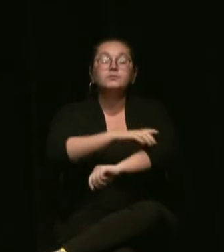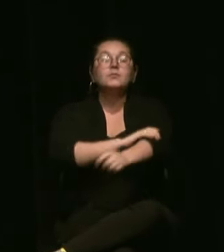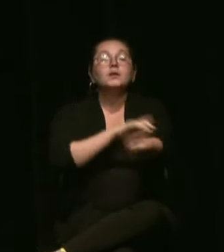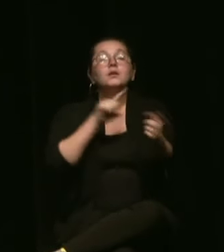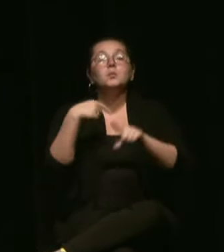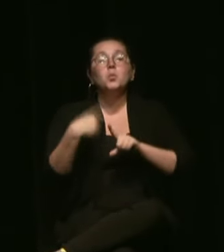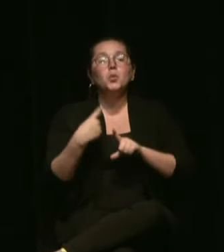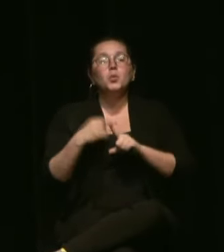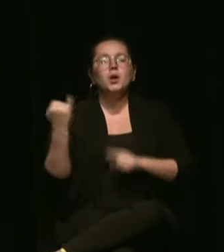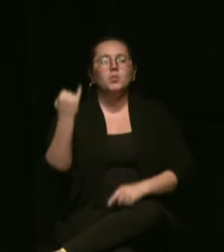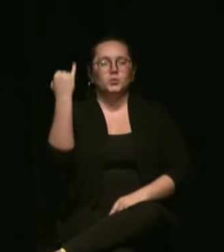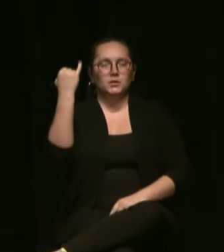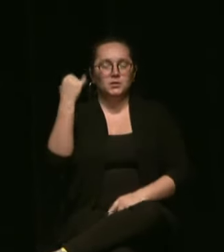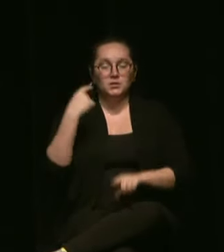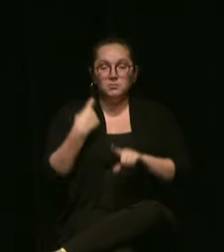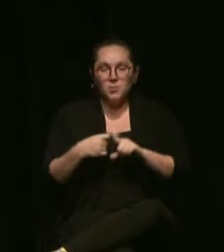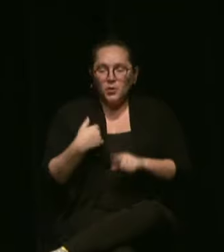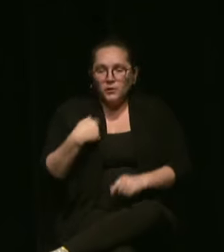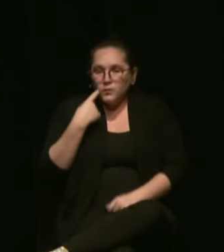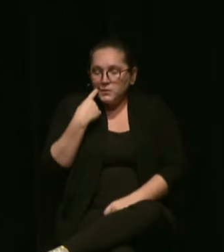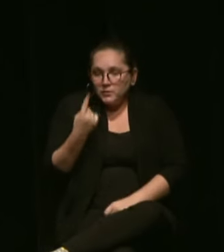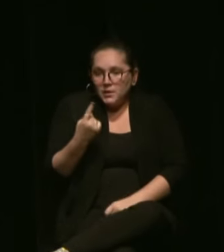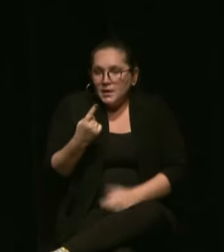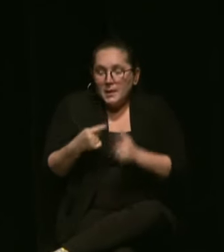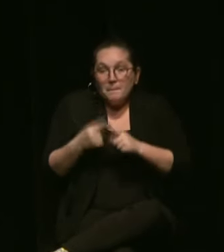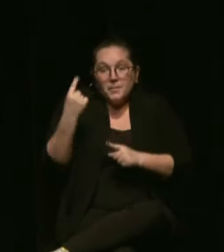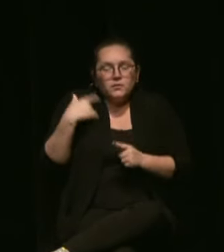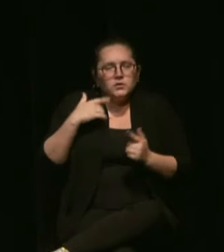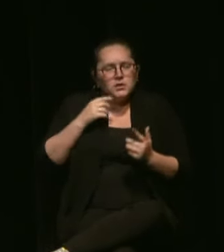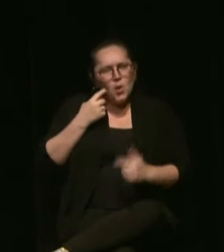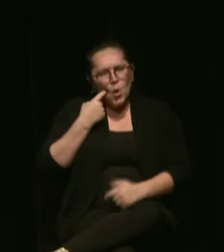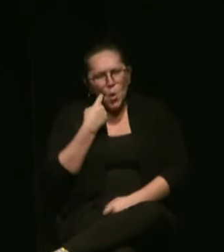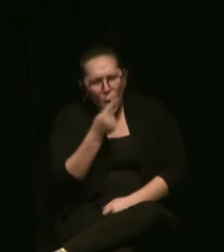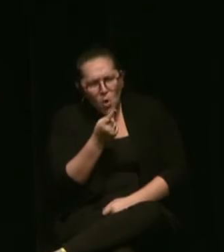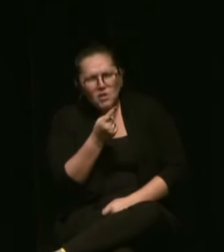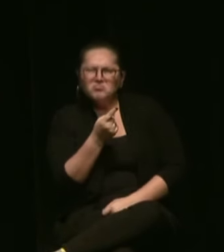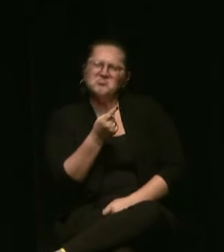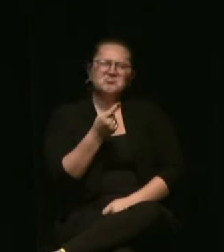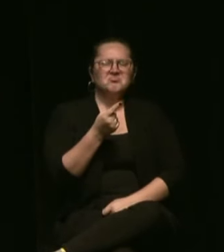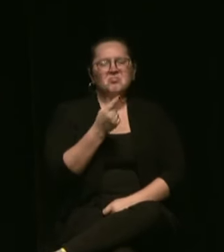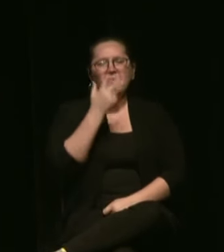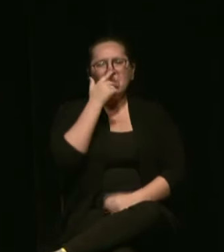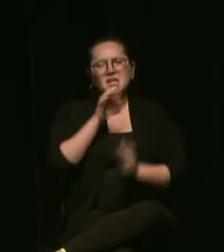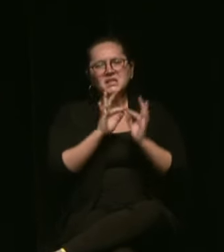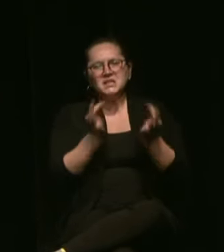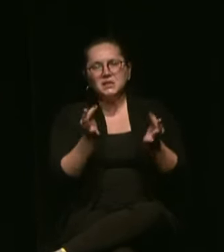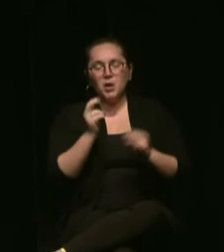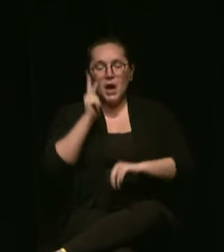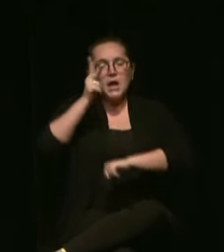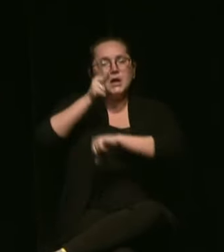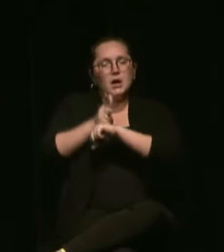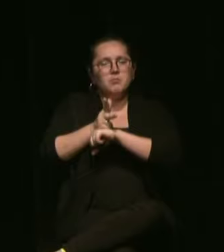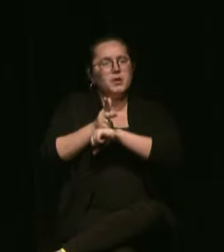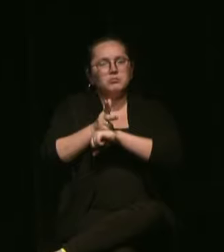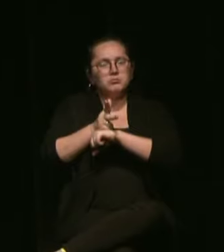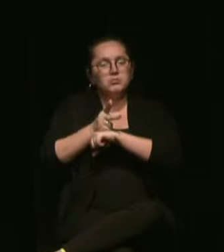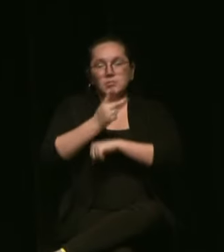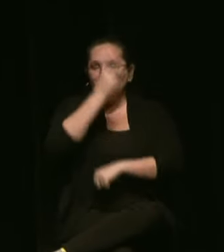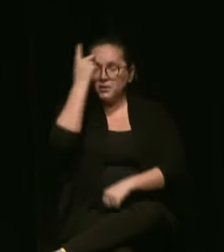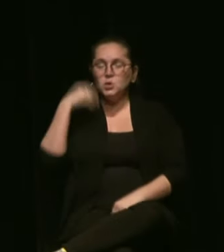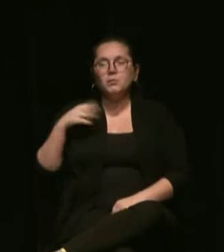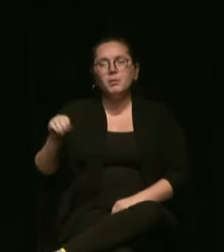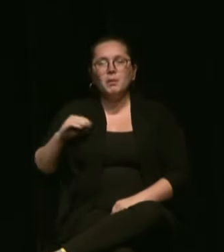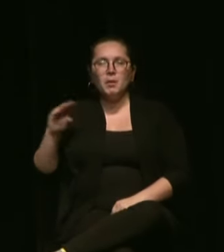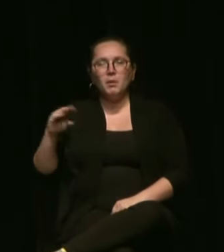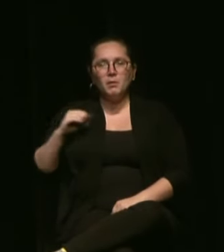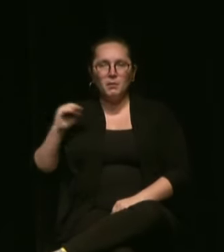Afinal de contas, quando você vê, no primeiro contato, é um cinema relativamente simples. Uma câmera parada, uma pessoa que fala, um